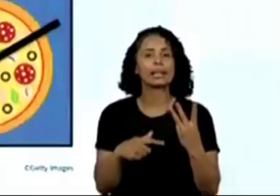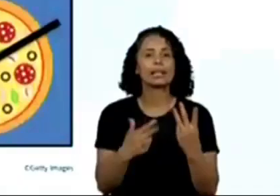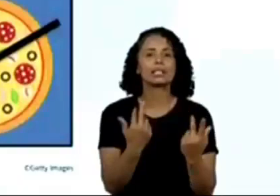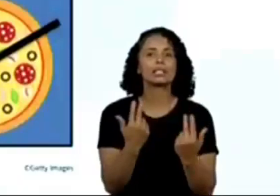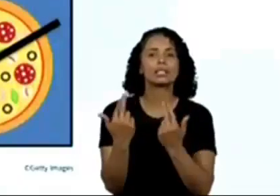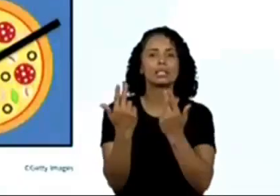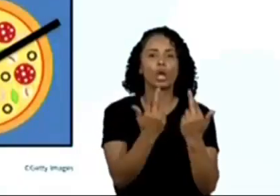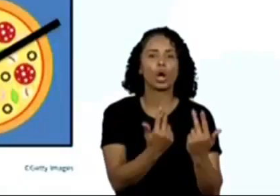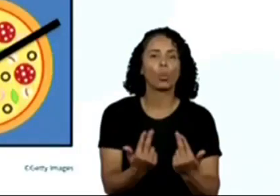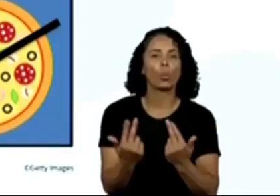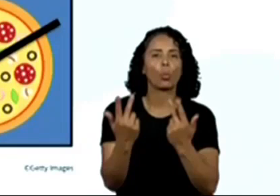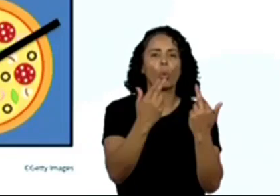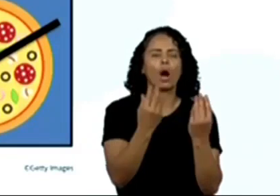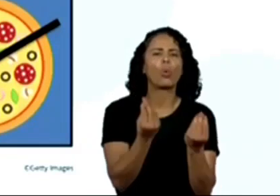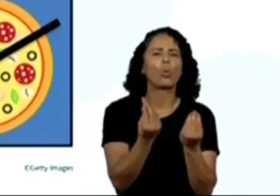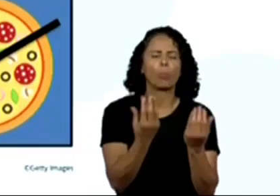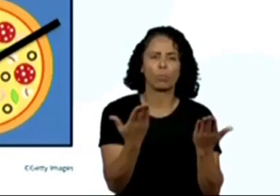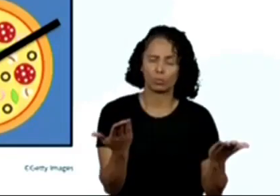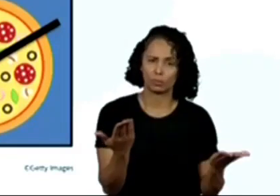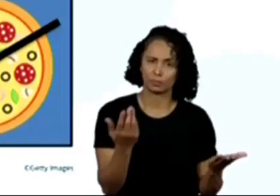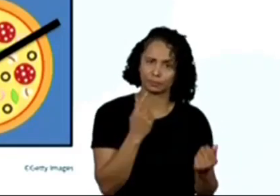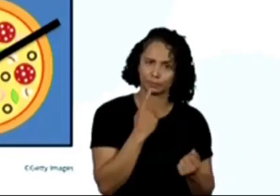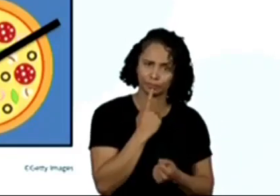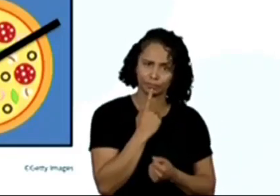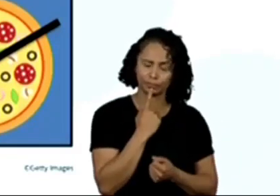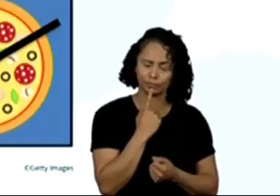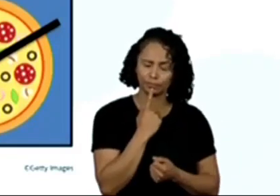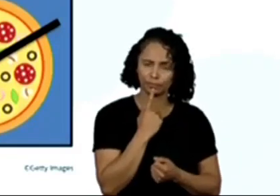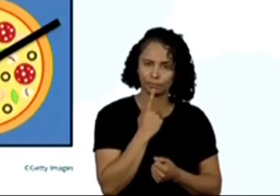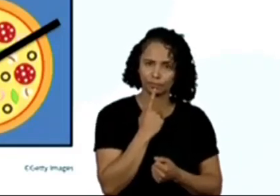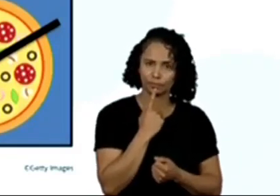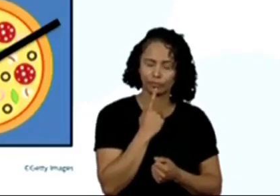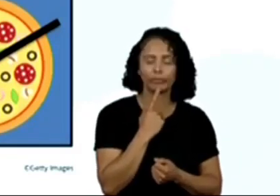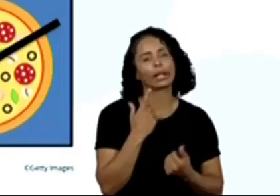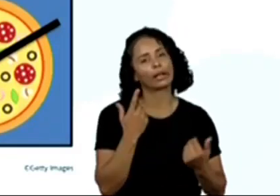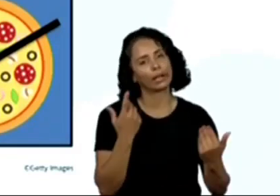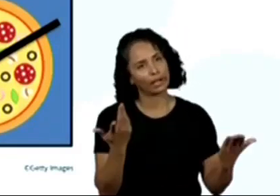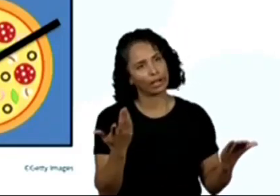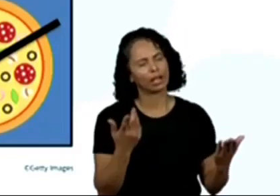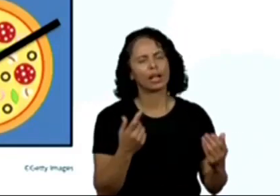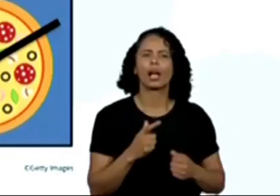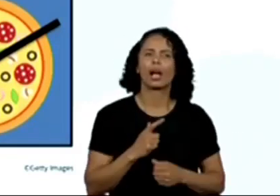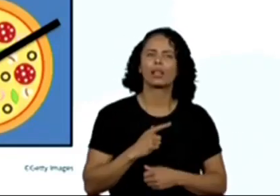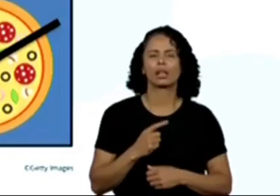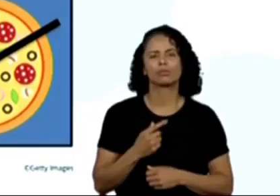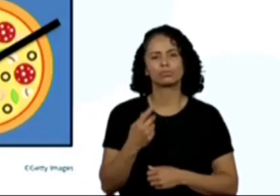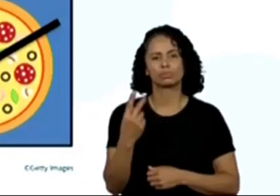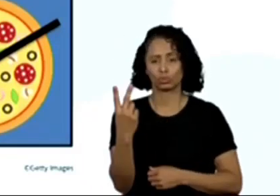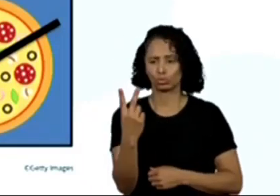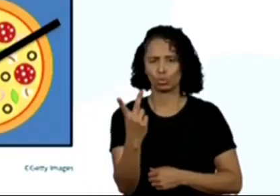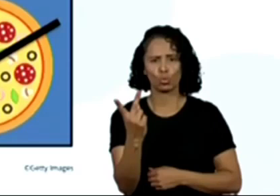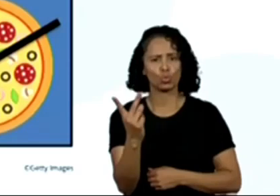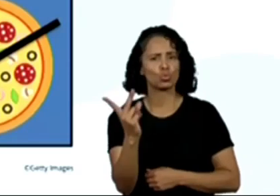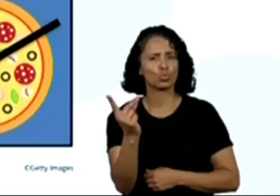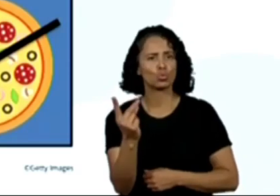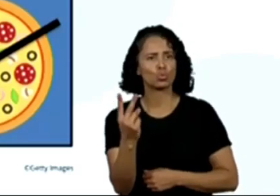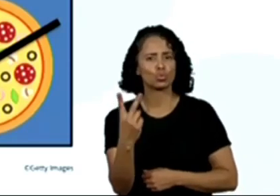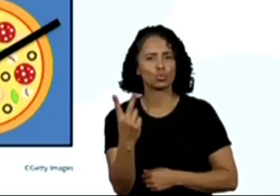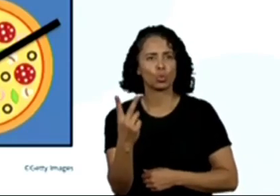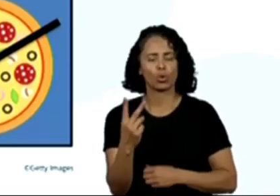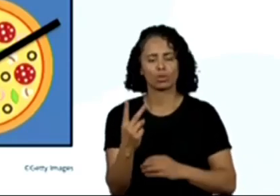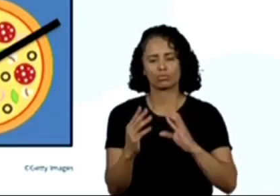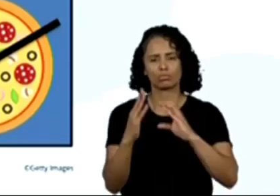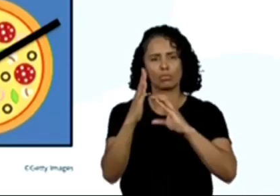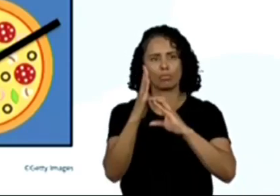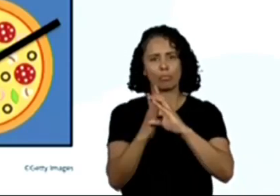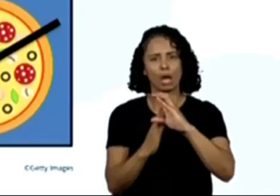não dá para ser. O número 1 não pode ser. Que dividiu em duas, né? Em duas partes. Tem duas partes só. Ó, só tem duas, tem uma aqui e uma aqui, né? Não